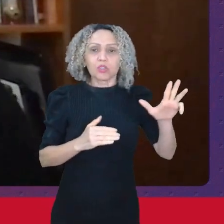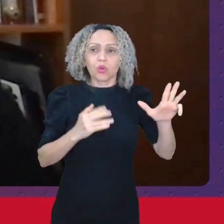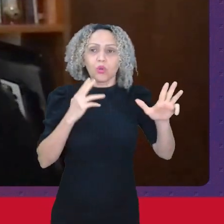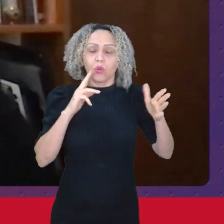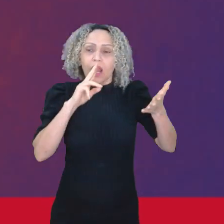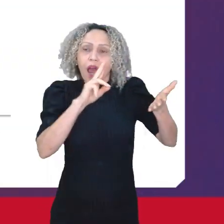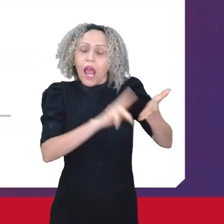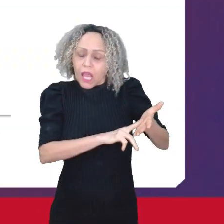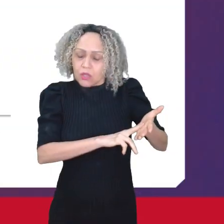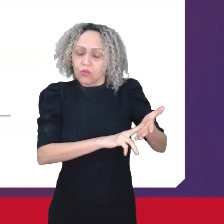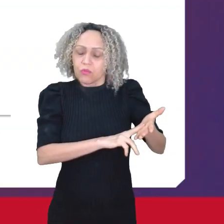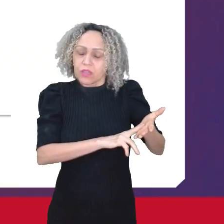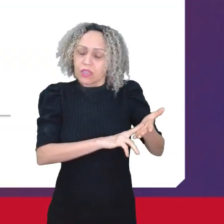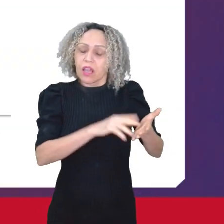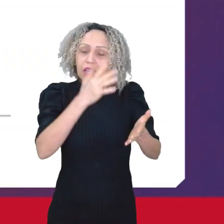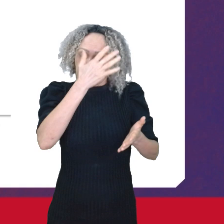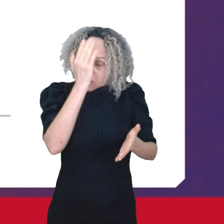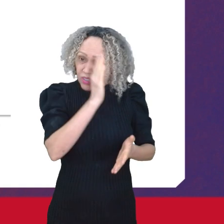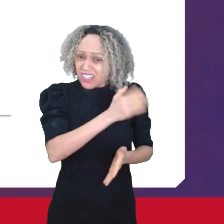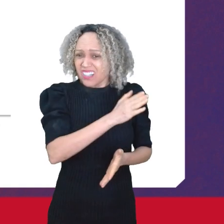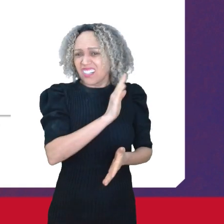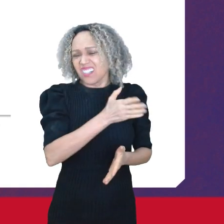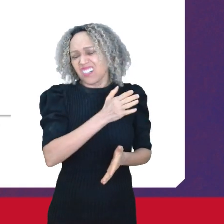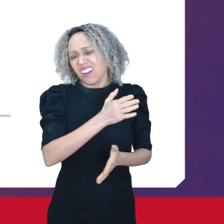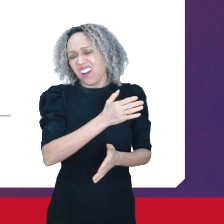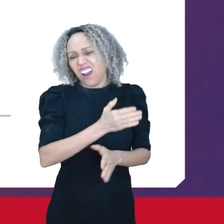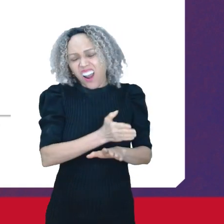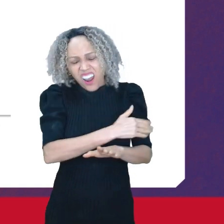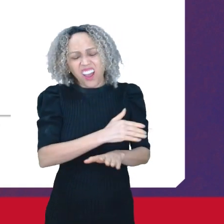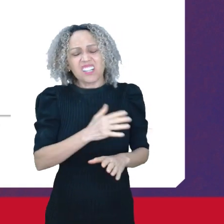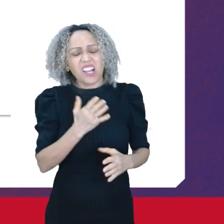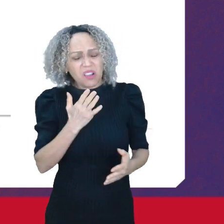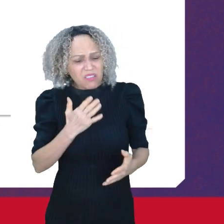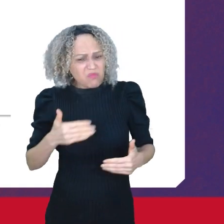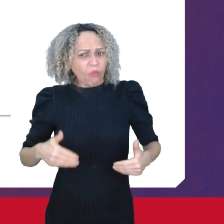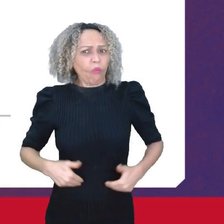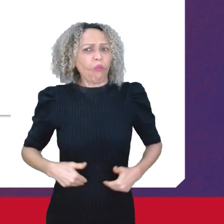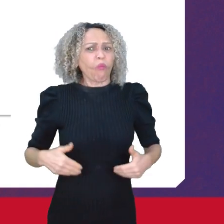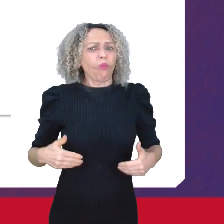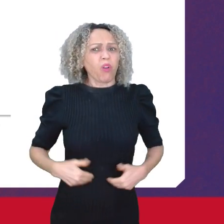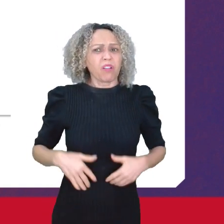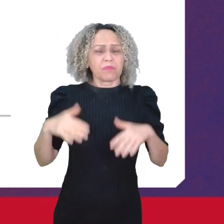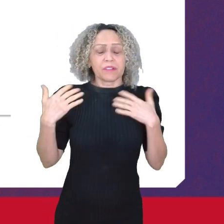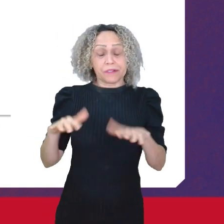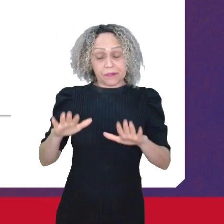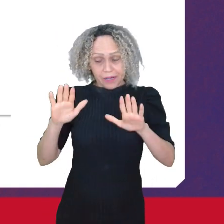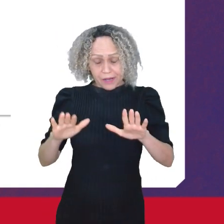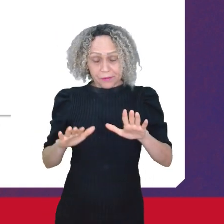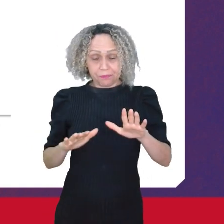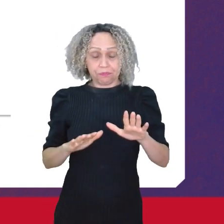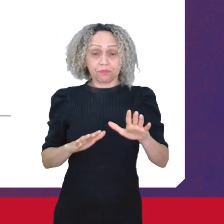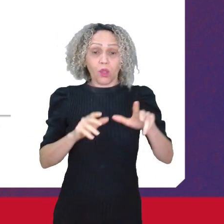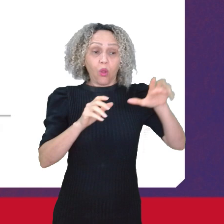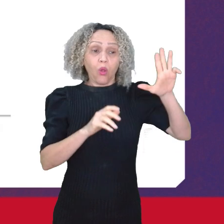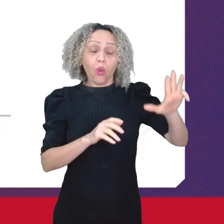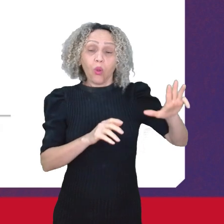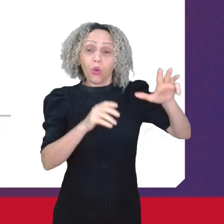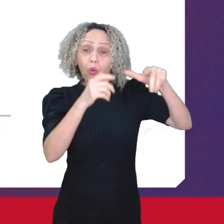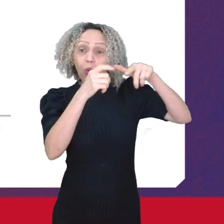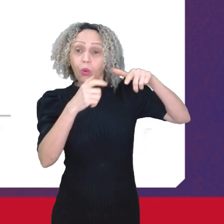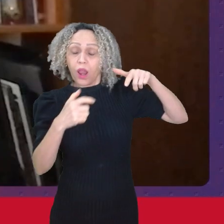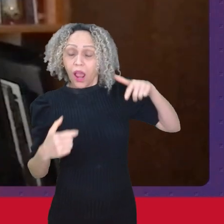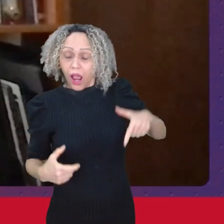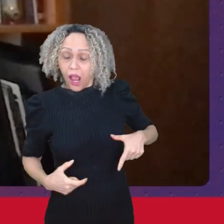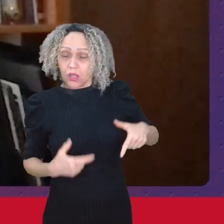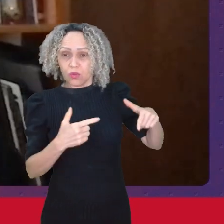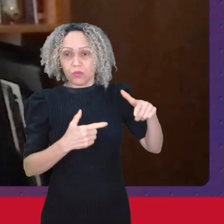5 anos, esse índice já caiu para 30%. E depois caiu de novo para perto de